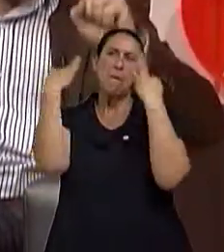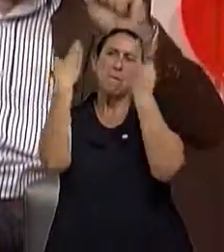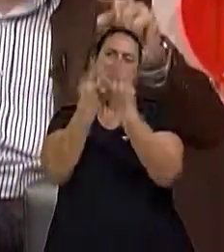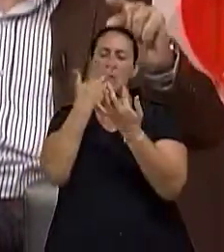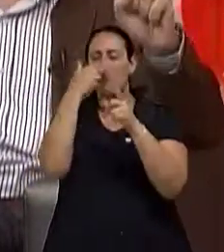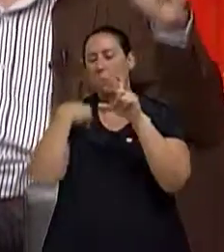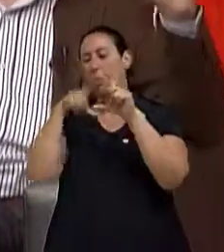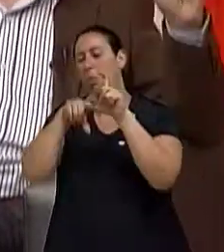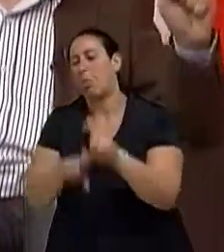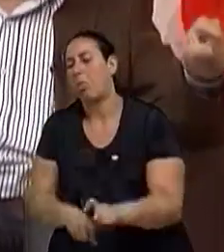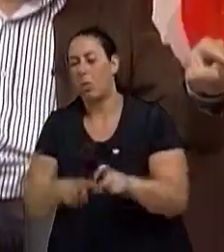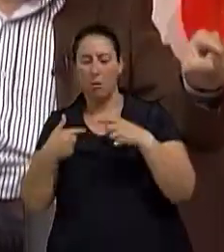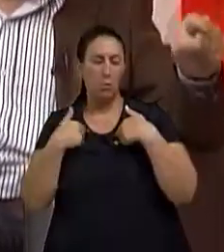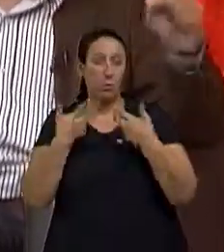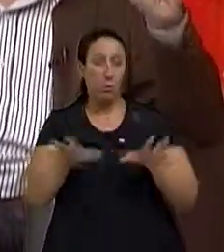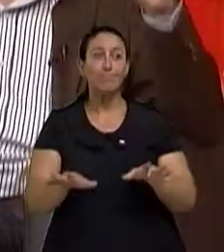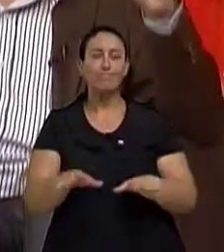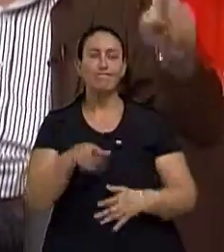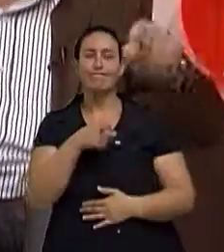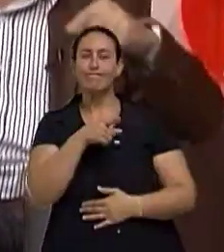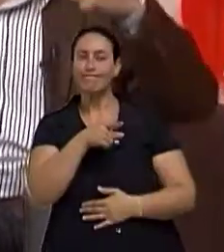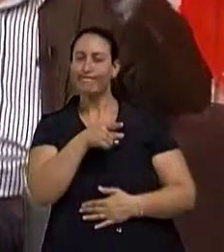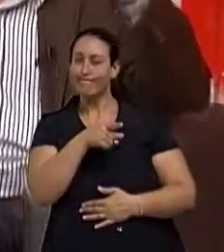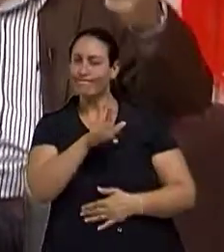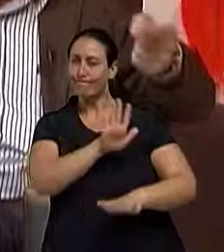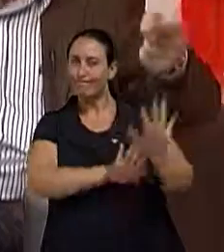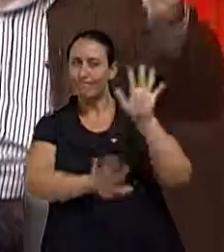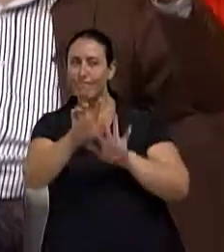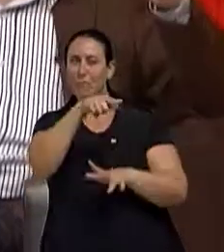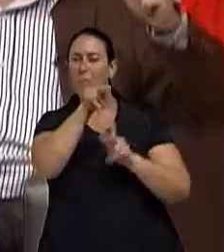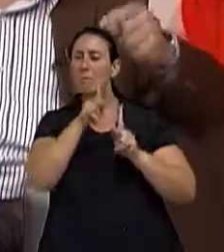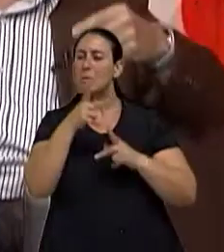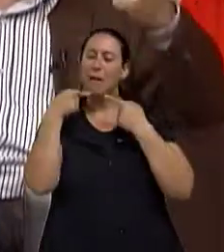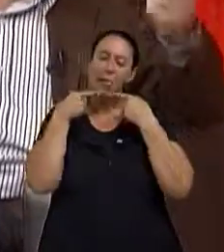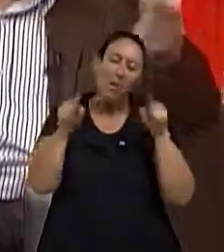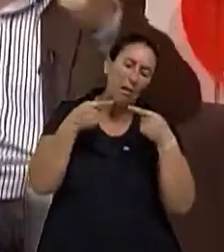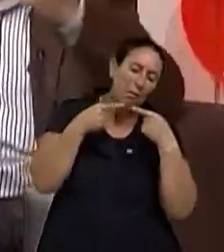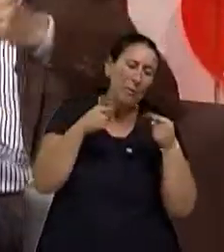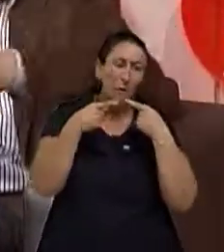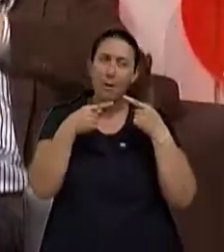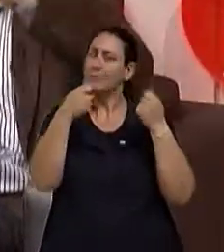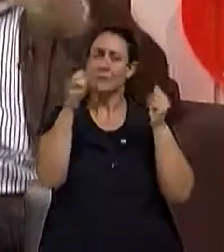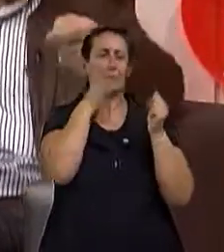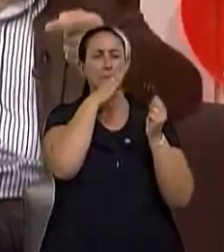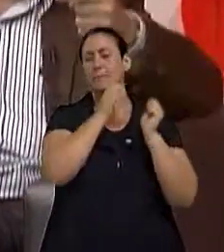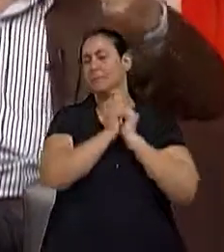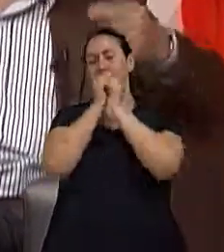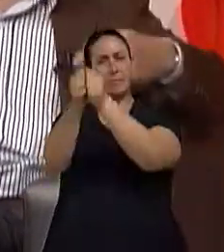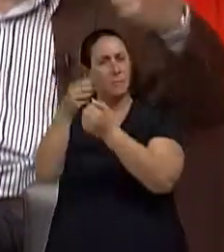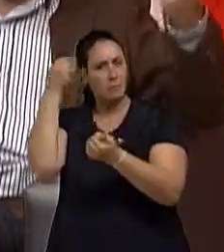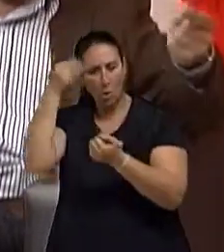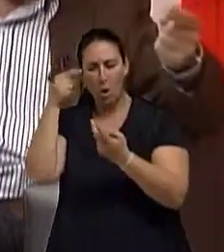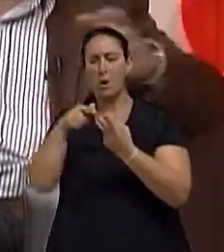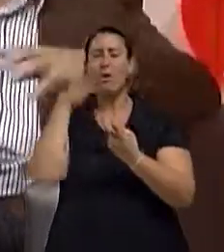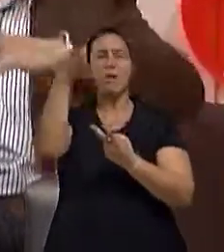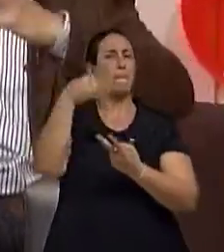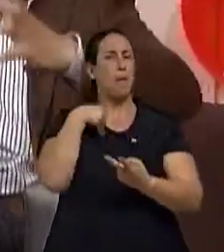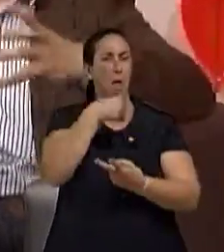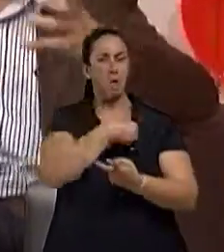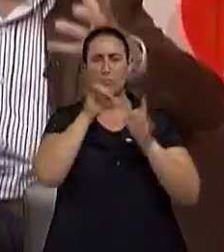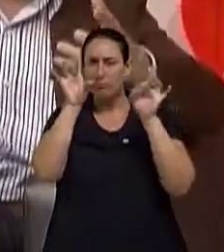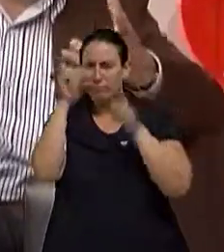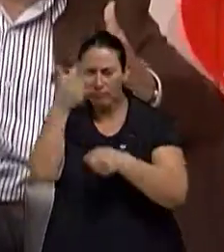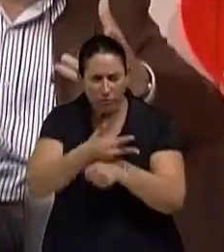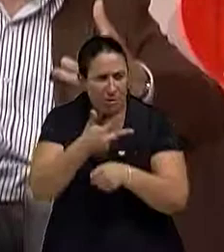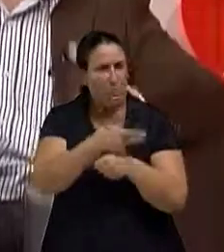gente ir atrás de atendimento. De, olha, vão levar na psicóloga, vão levar no psiquiatra, vão levar no geriatra, vou levar no médico, vou levar